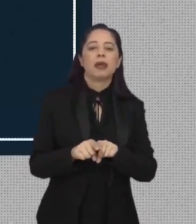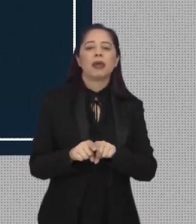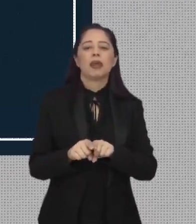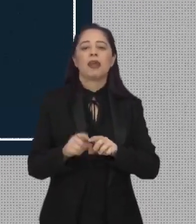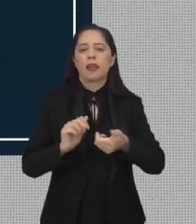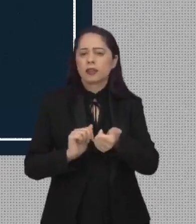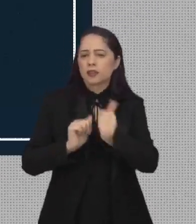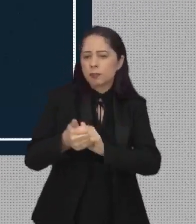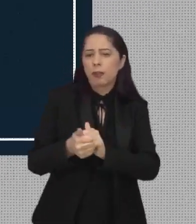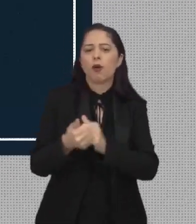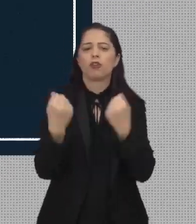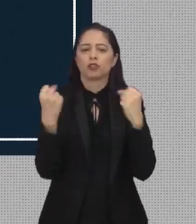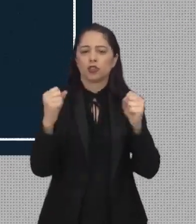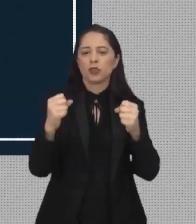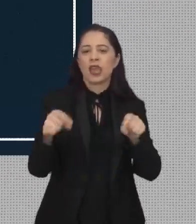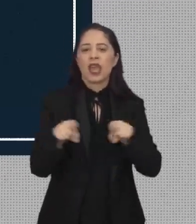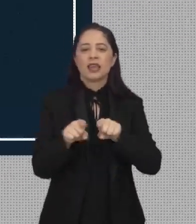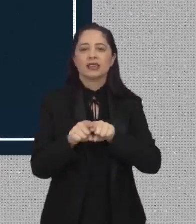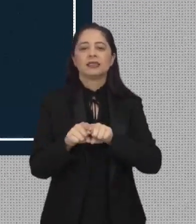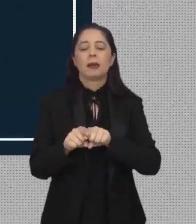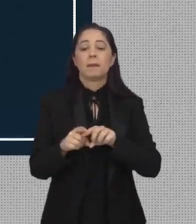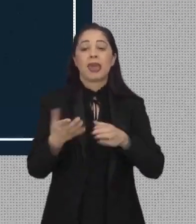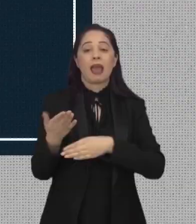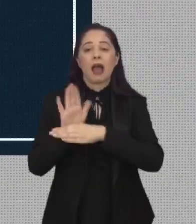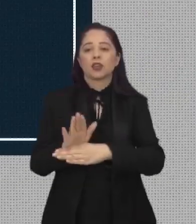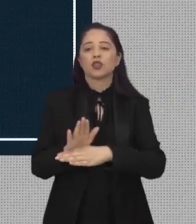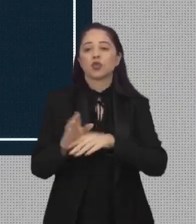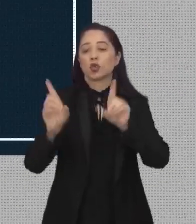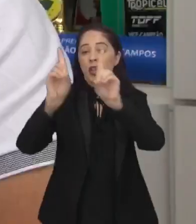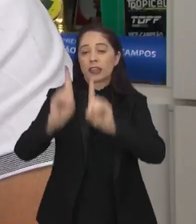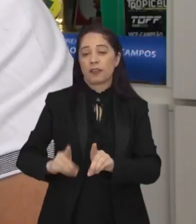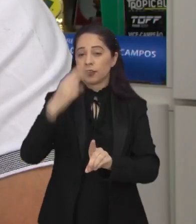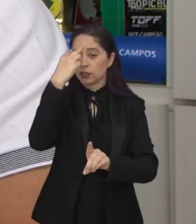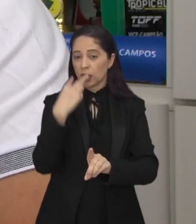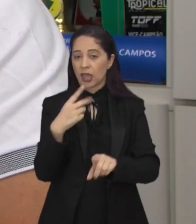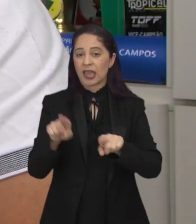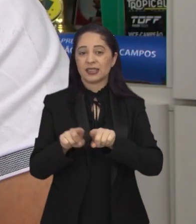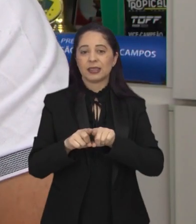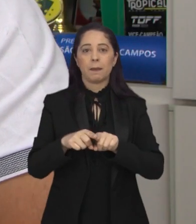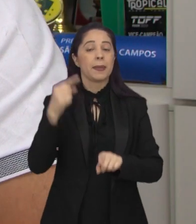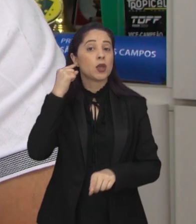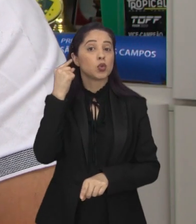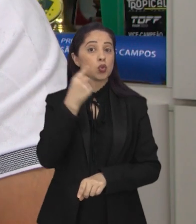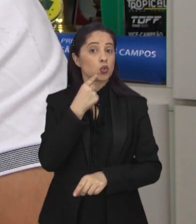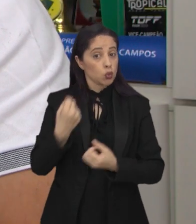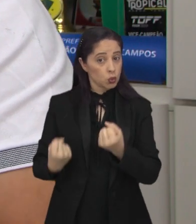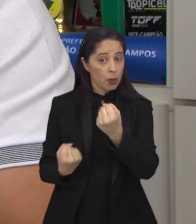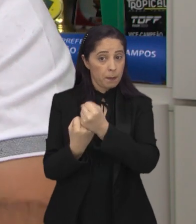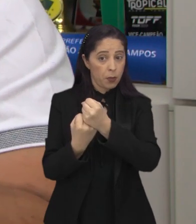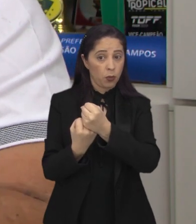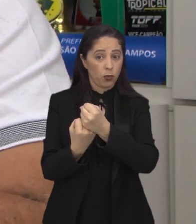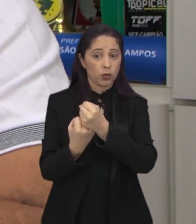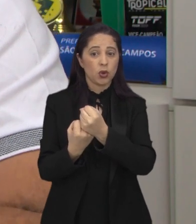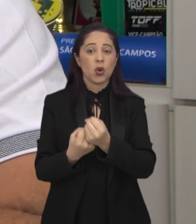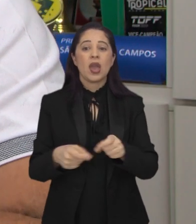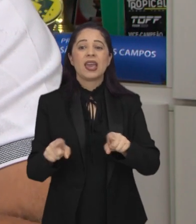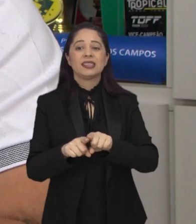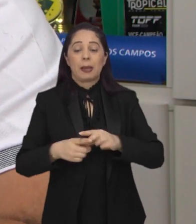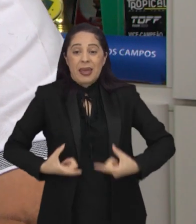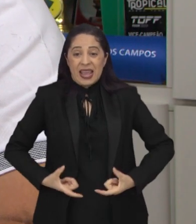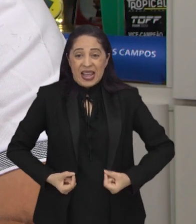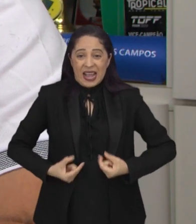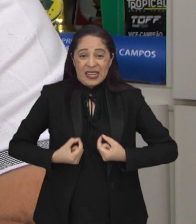ao paciente oncológico e cardiológico e empreendedorismo. As frentes parlamentares, elas são criadas aqui com os